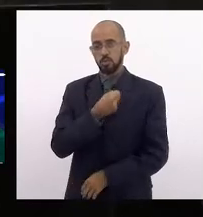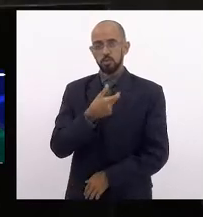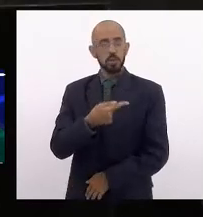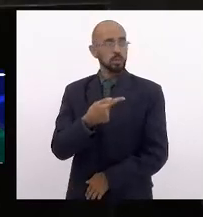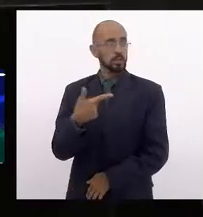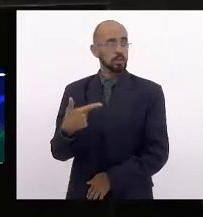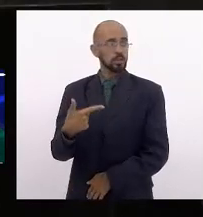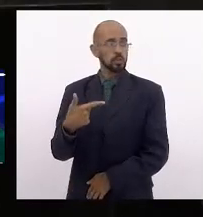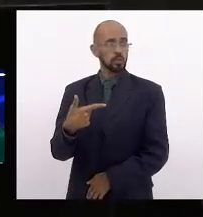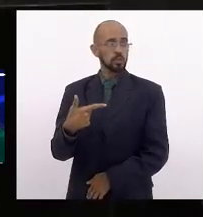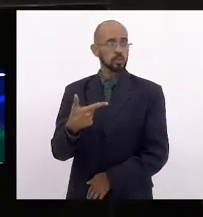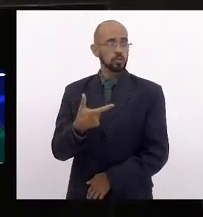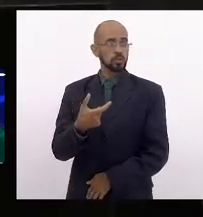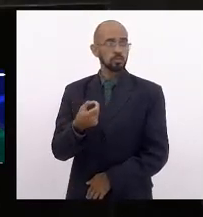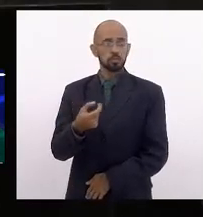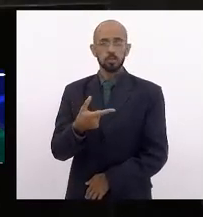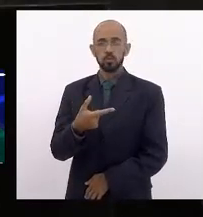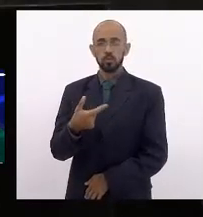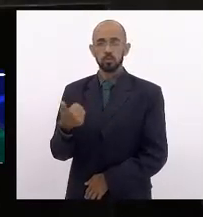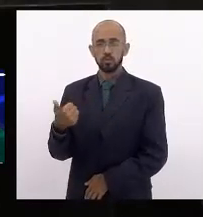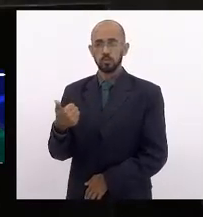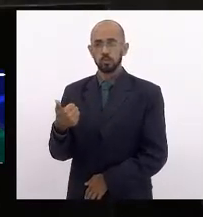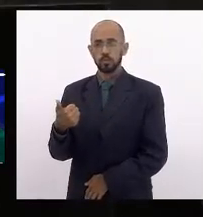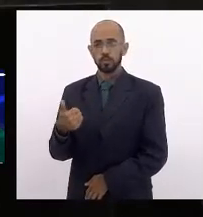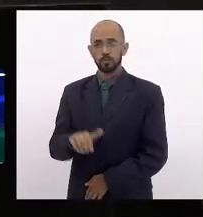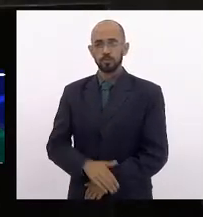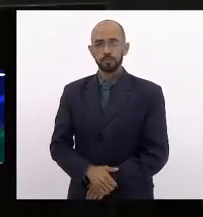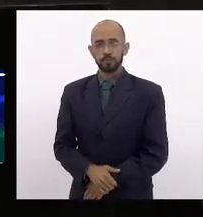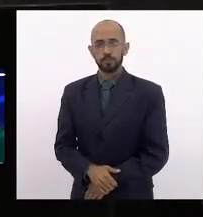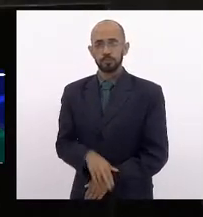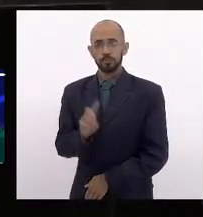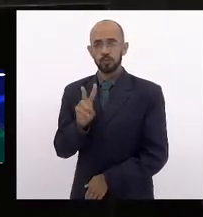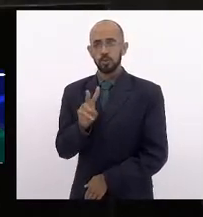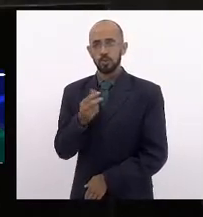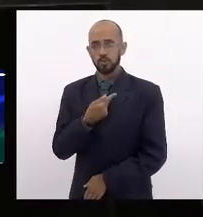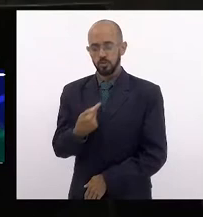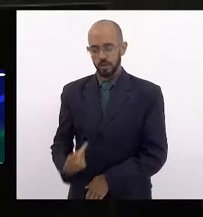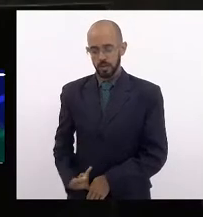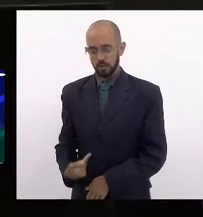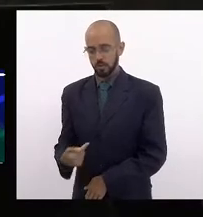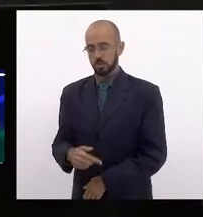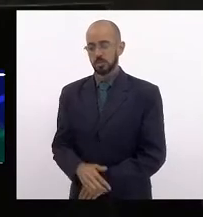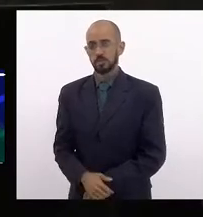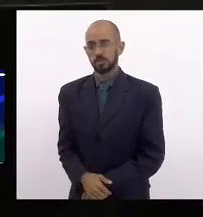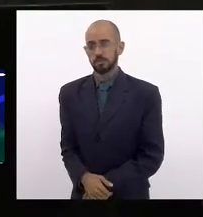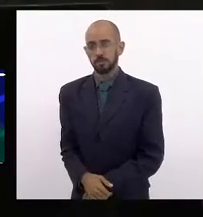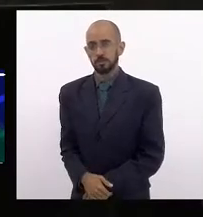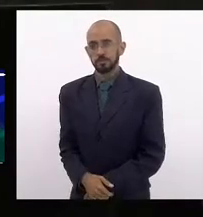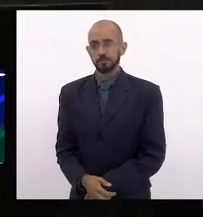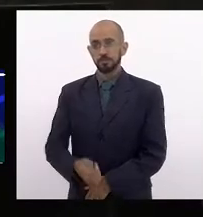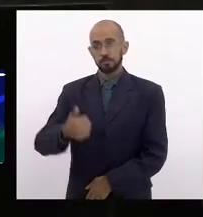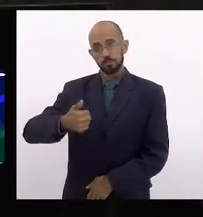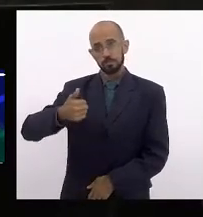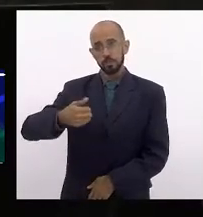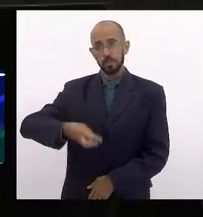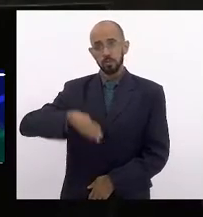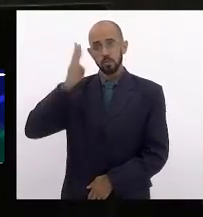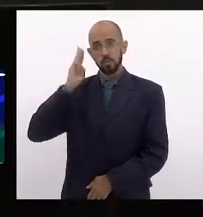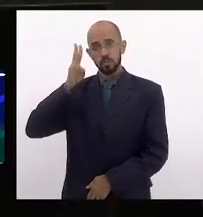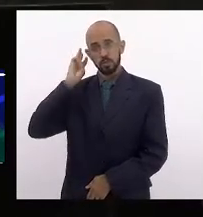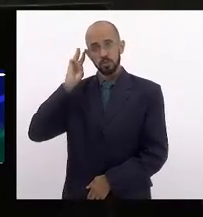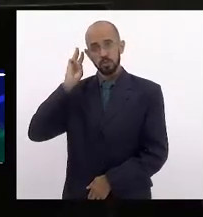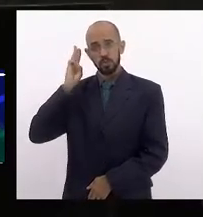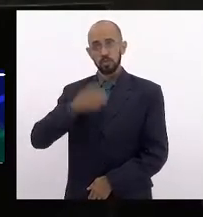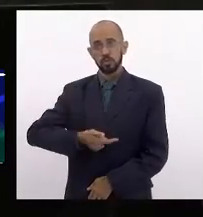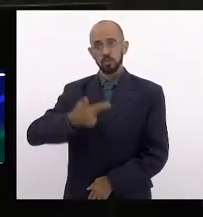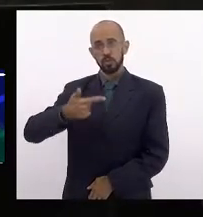72 de 2021 de dois governadores do governador Wilson 20